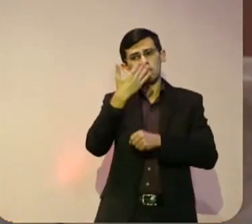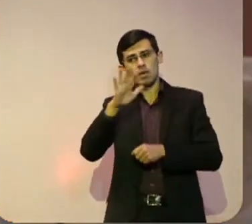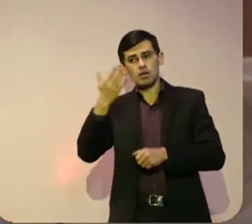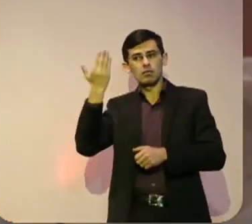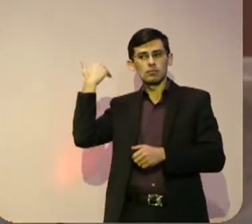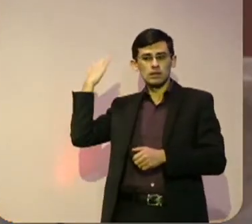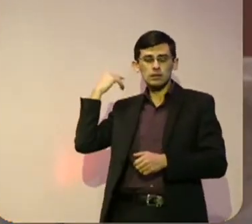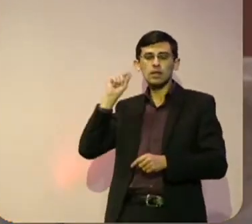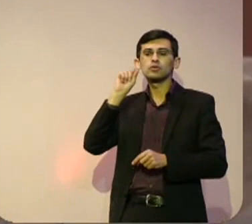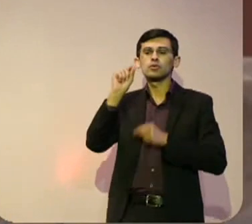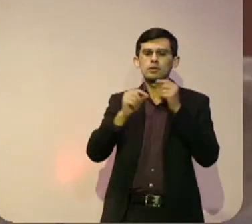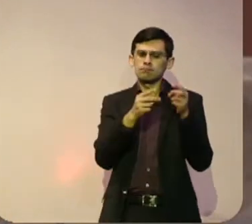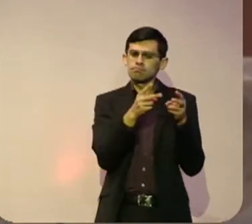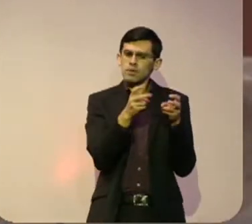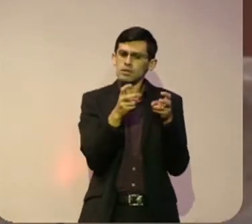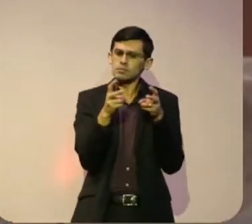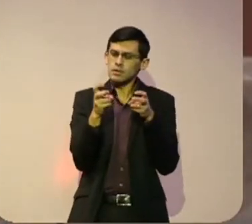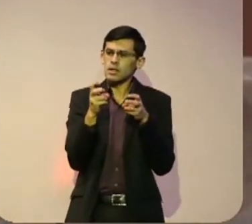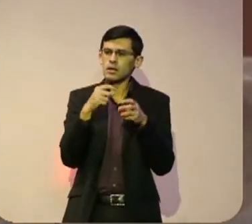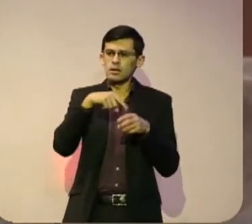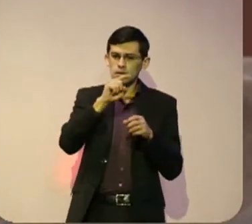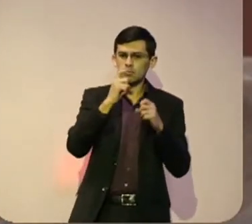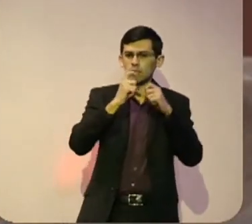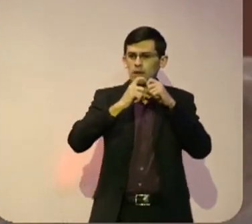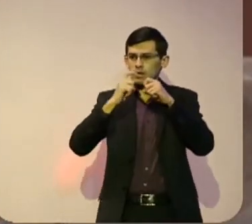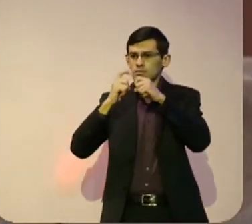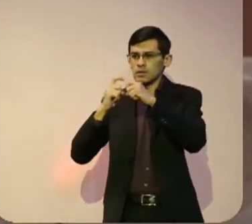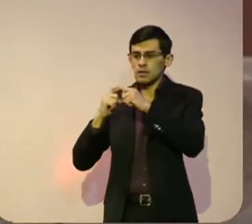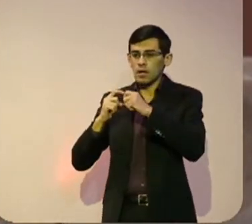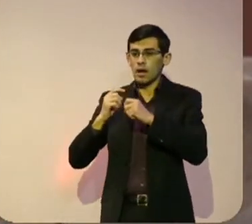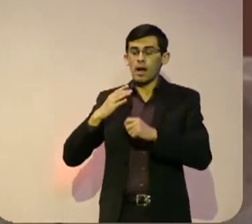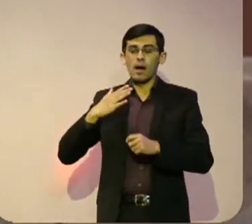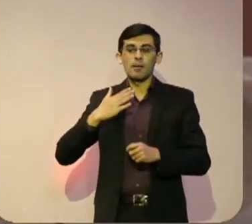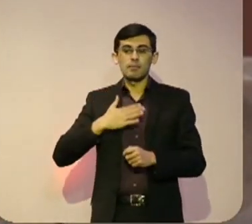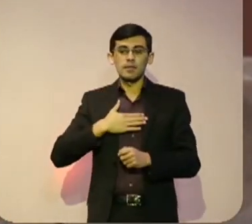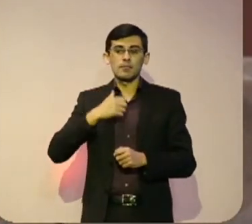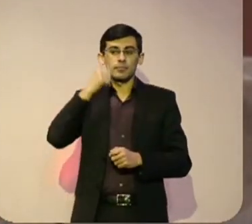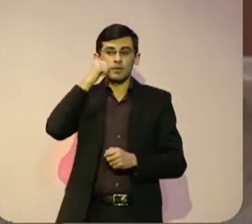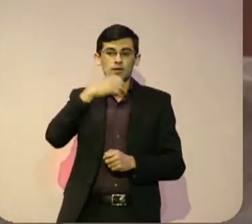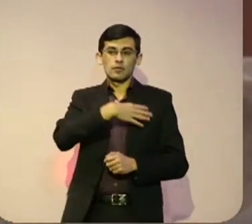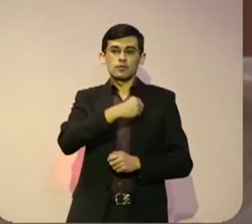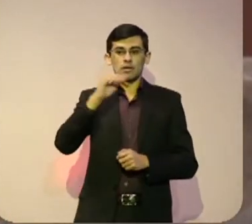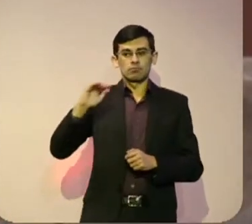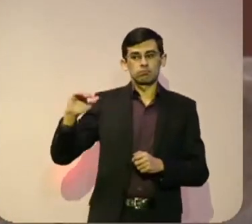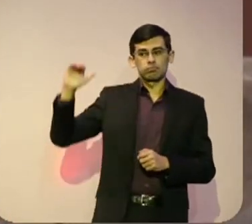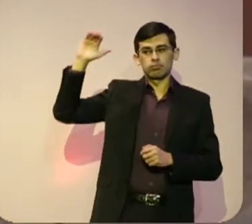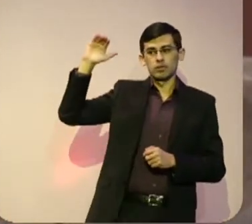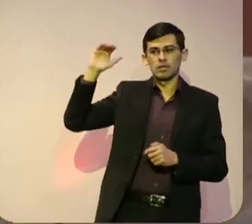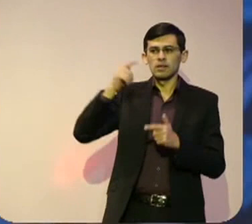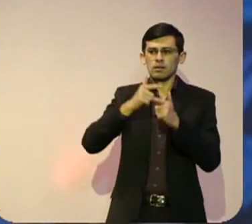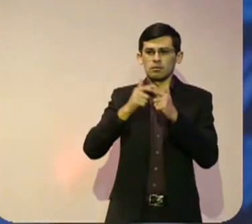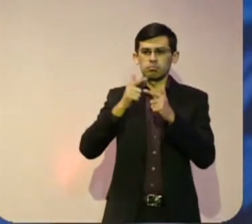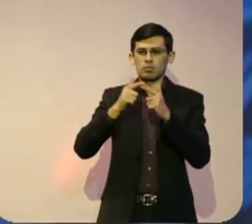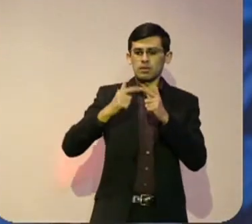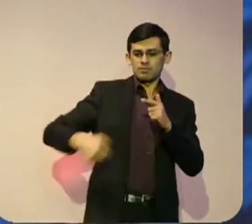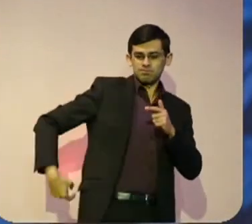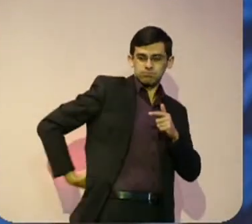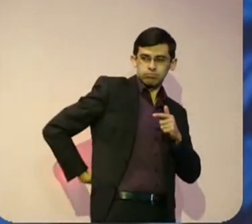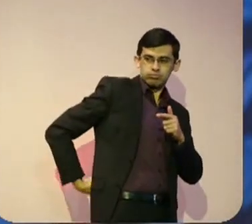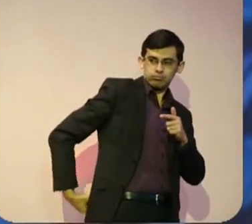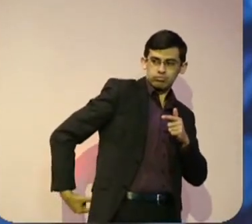perceber, através de consultas médicas, que nossa filha mais velha tinha uma escoliose grande na